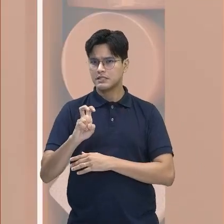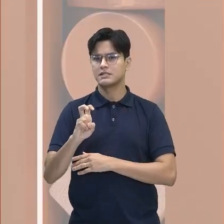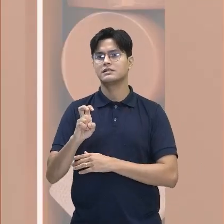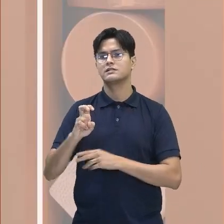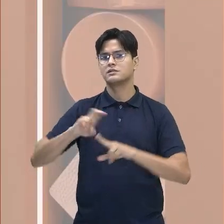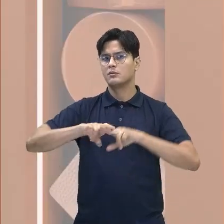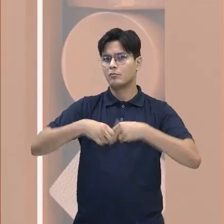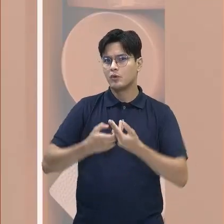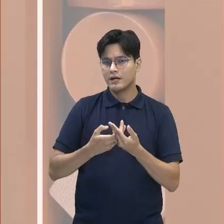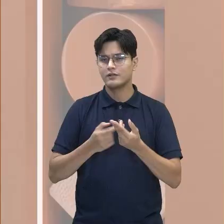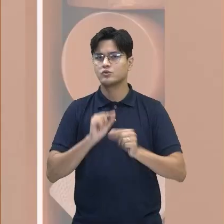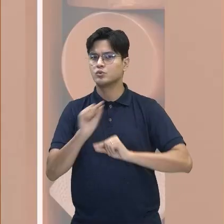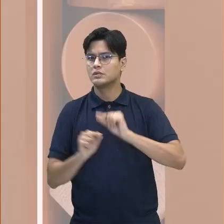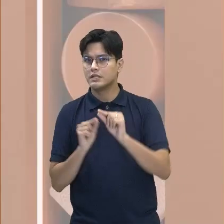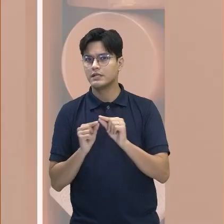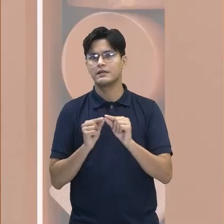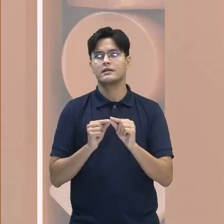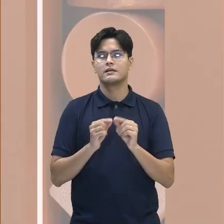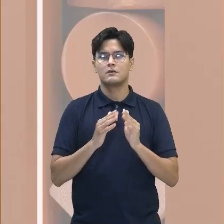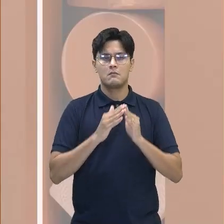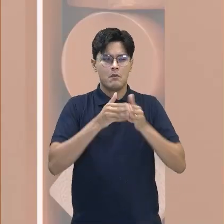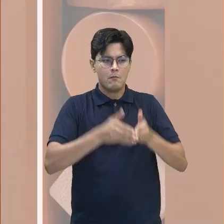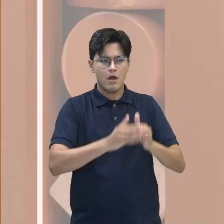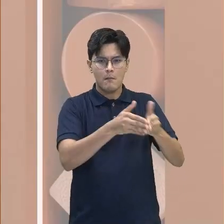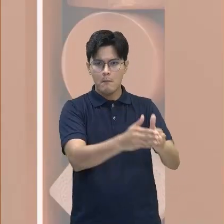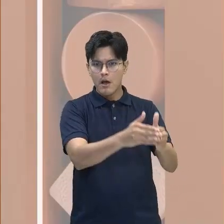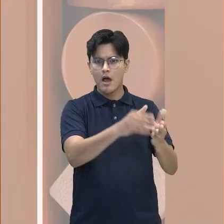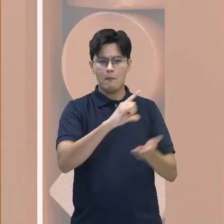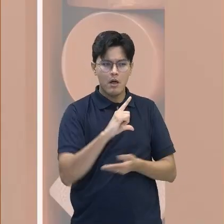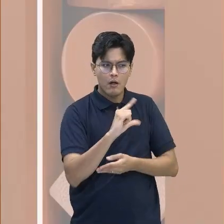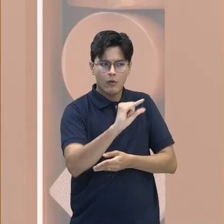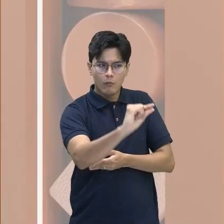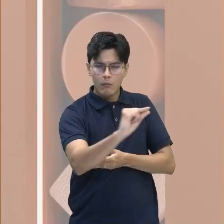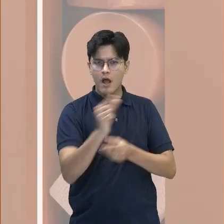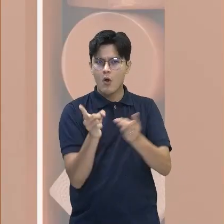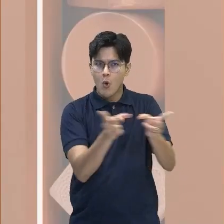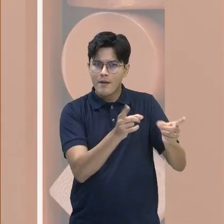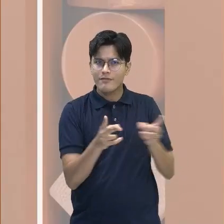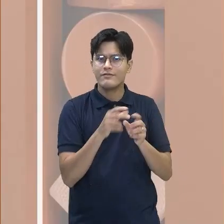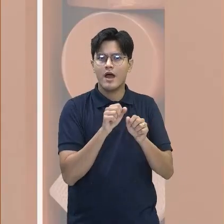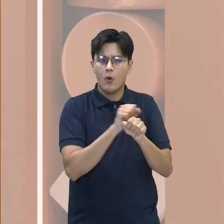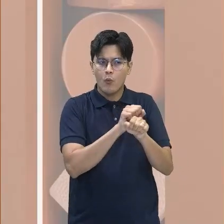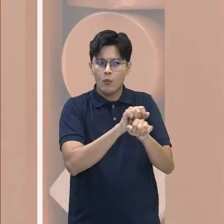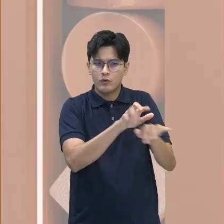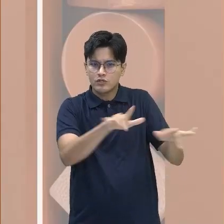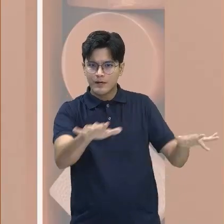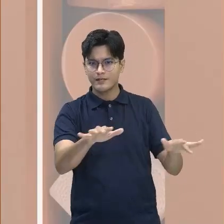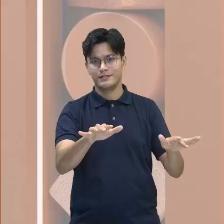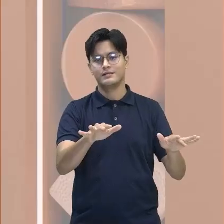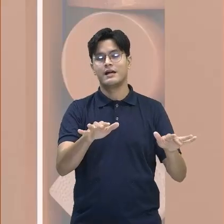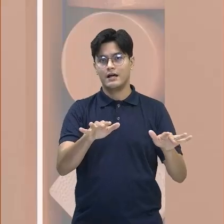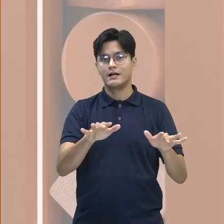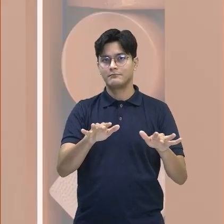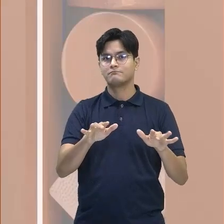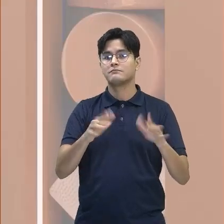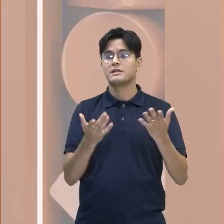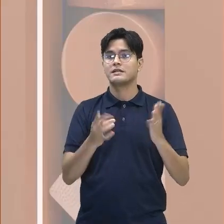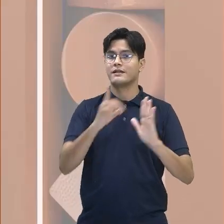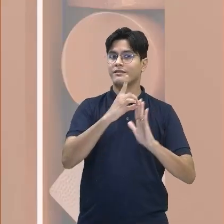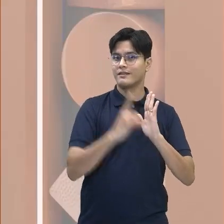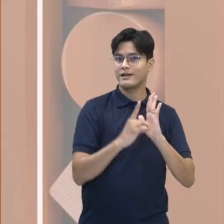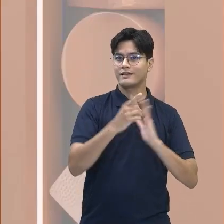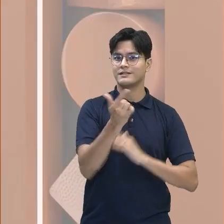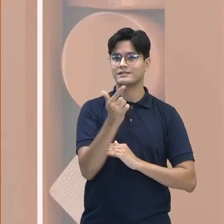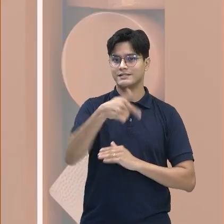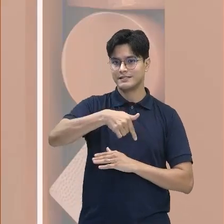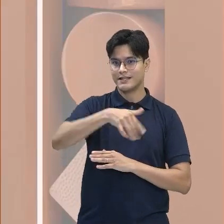a globalização se consolidando, e na década de 70, 1970, a globalização ela se consolida de vez, e a gente tem